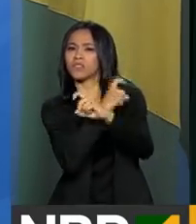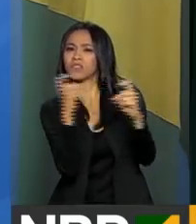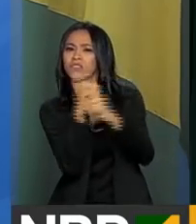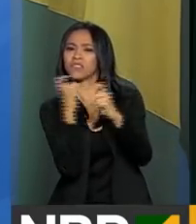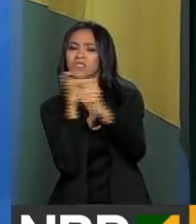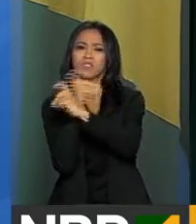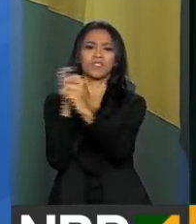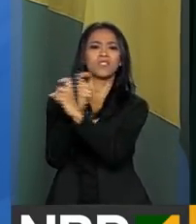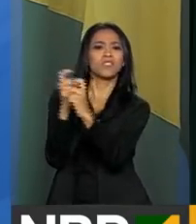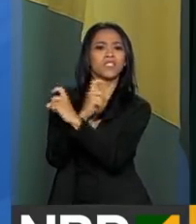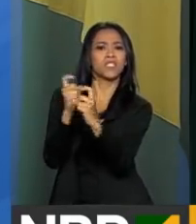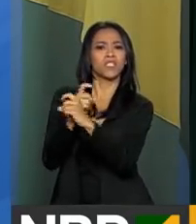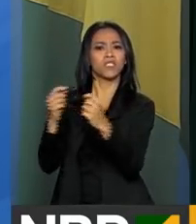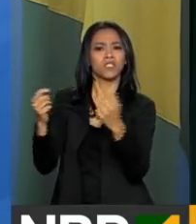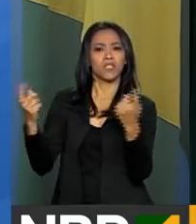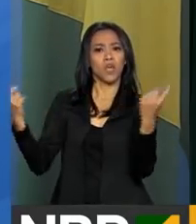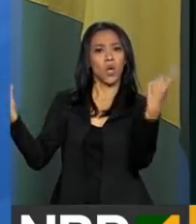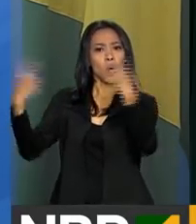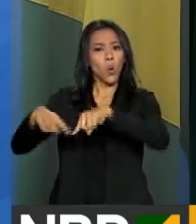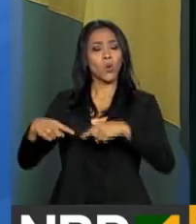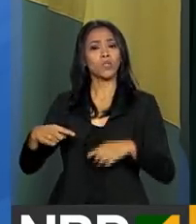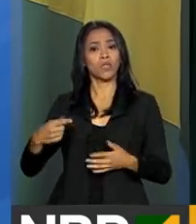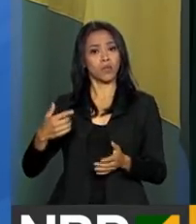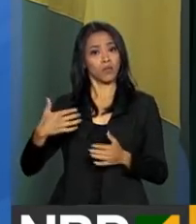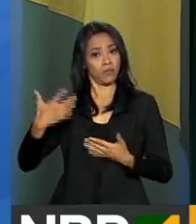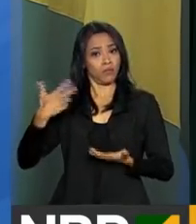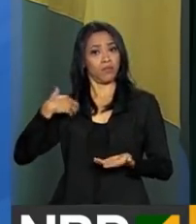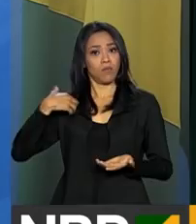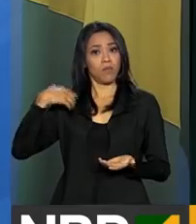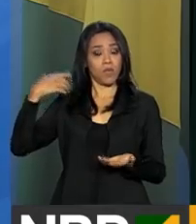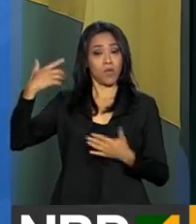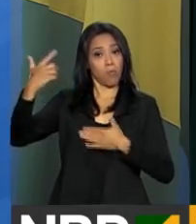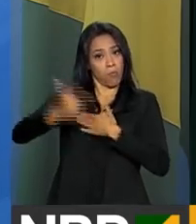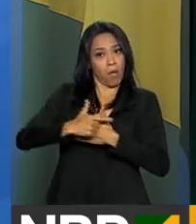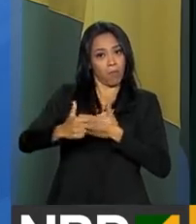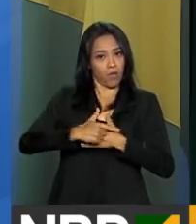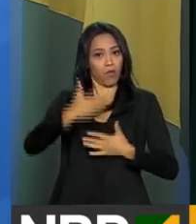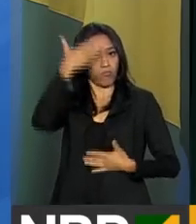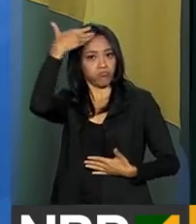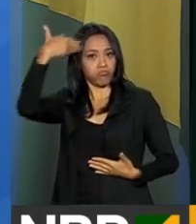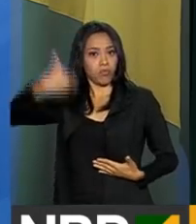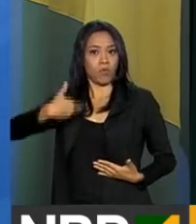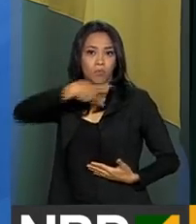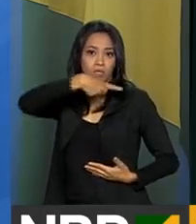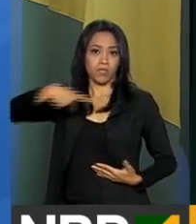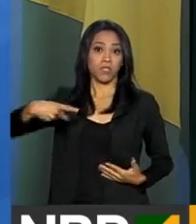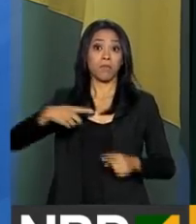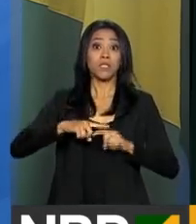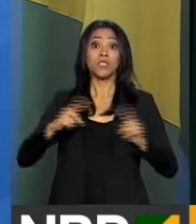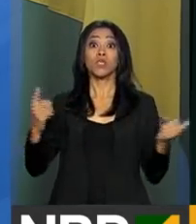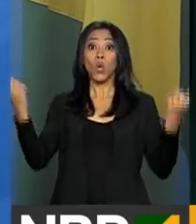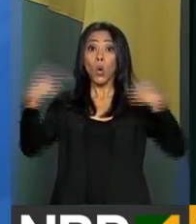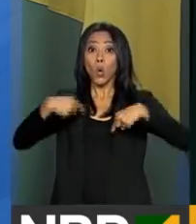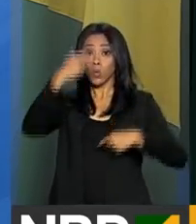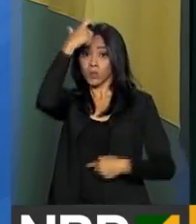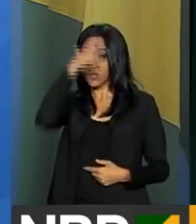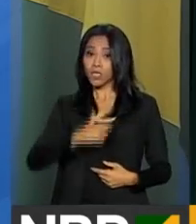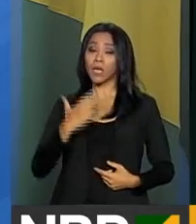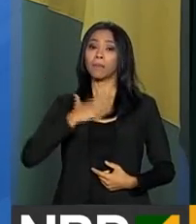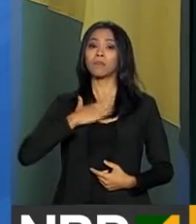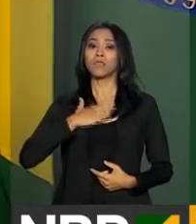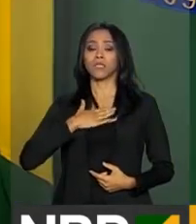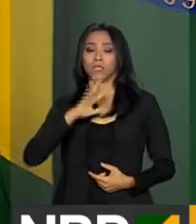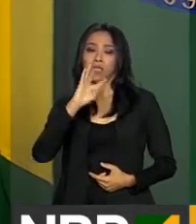a minha posição funcional é contra a minha honra e pior ainda